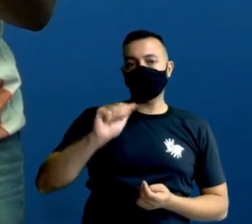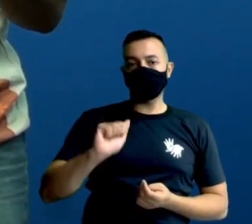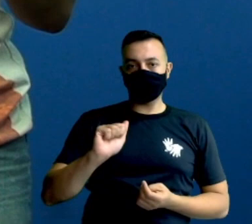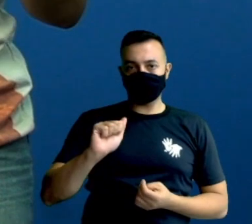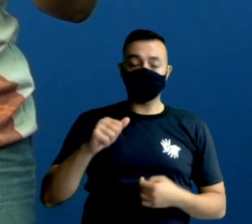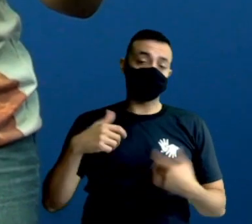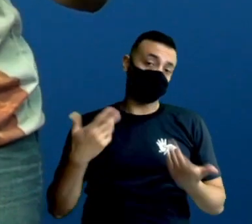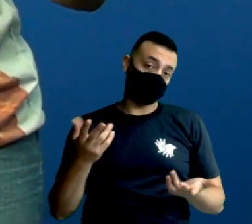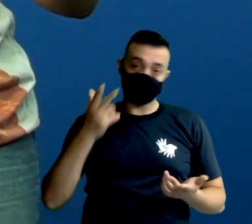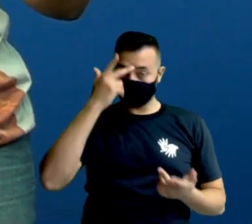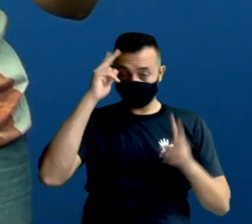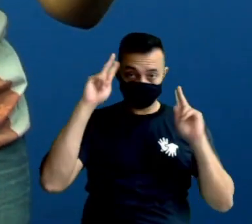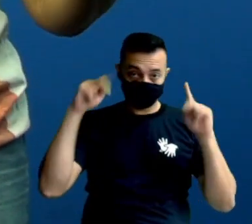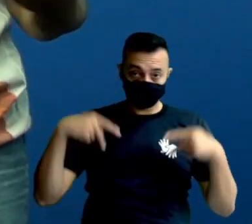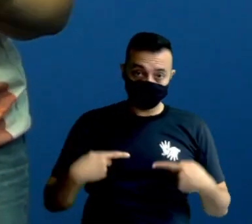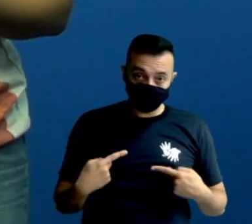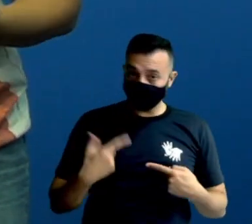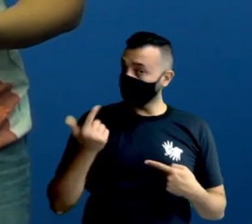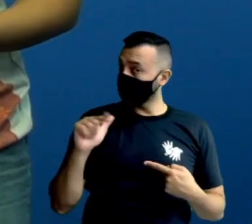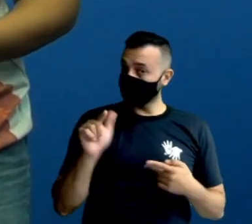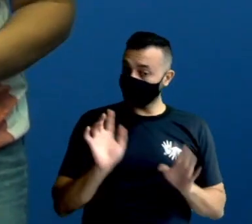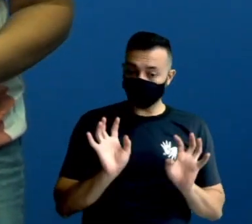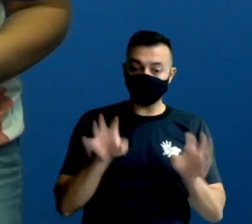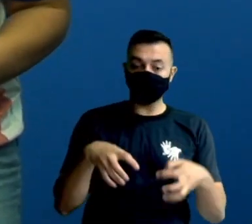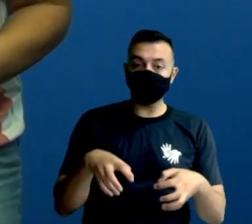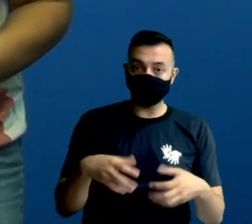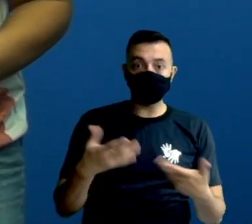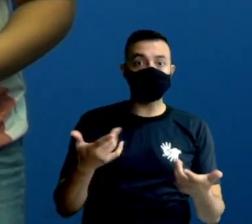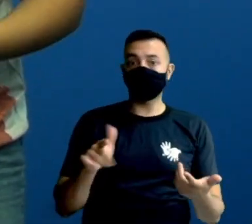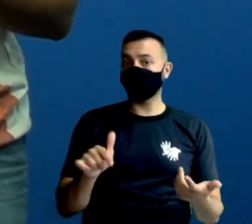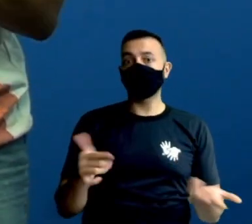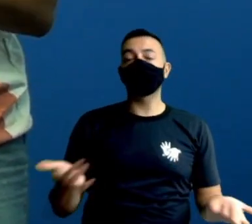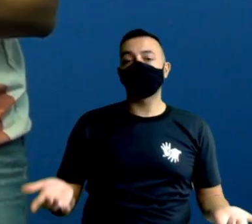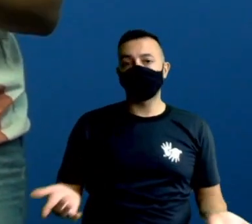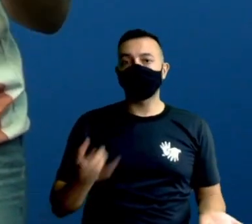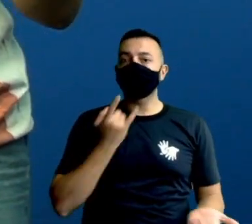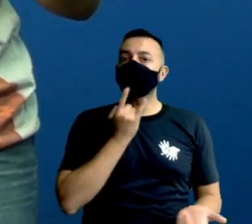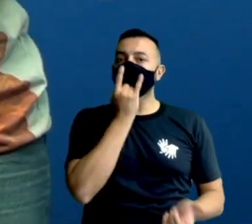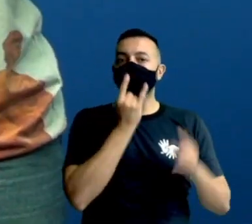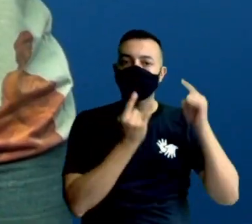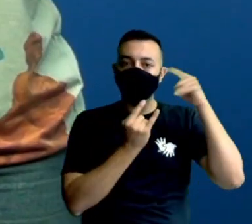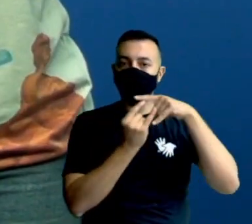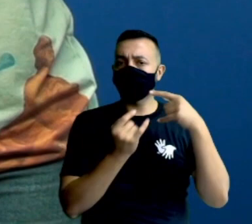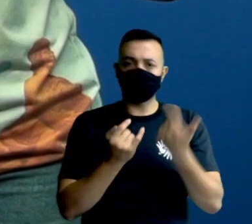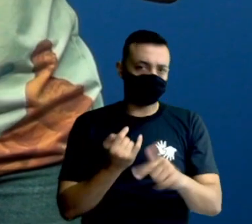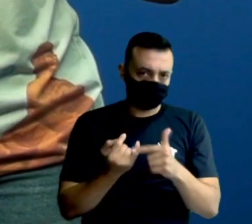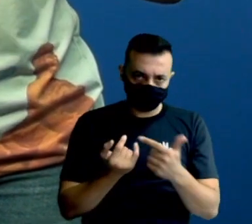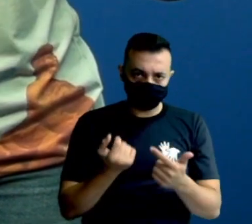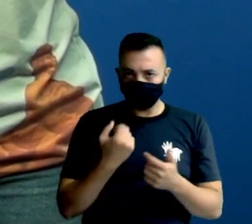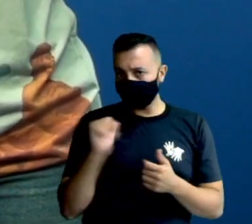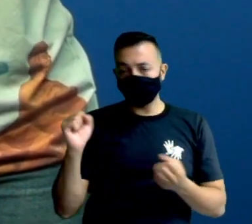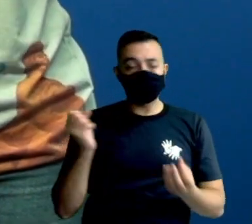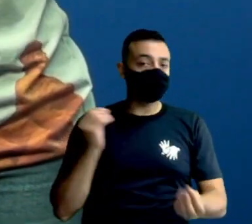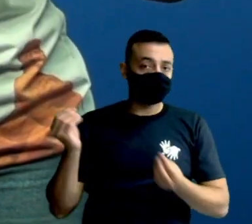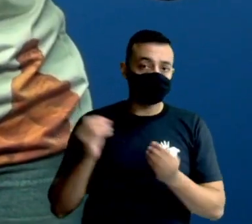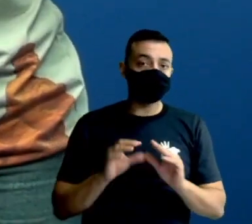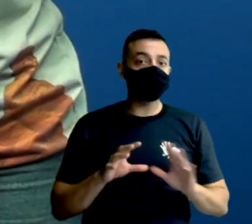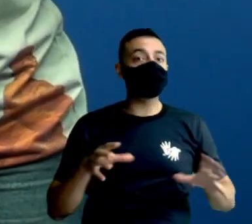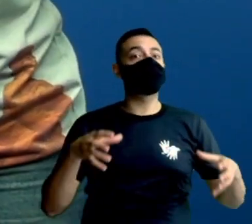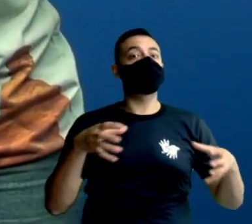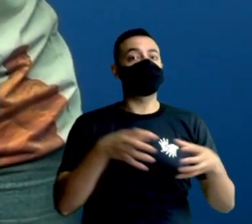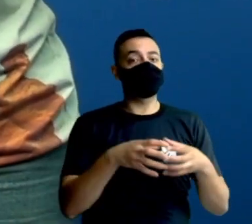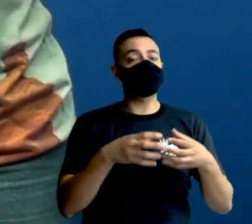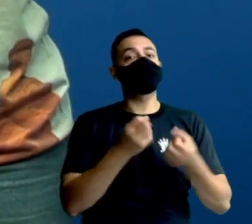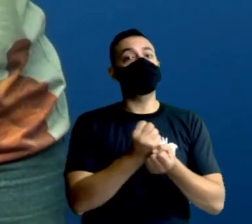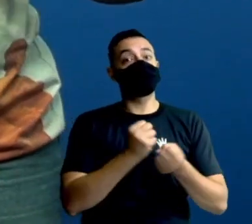ser humano não tem aquelas garras, aquelas presas, como é que eles iam se defender? Então era através do número do bando, né, um bando grande